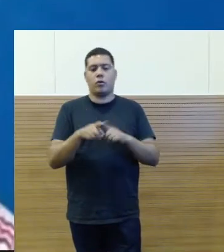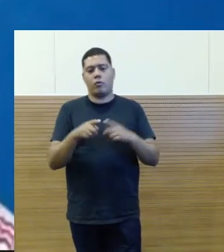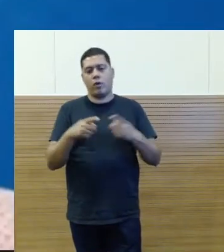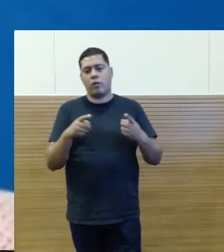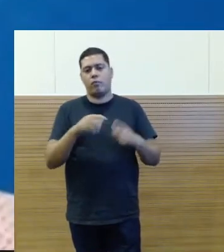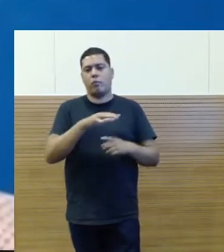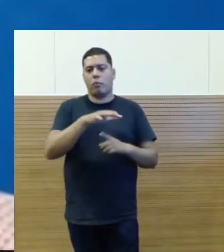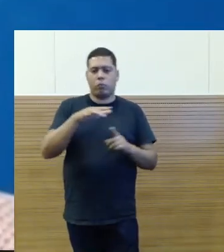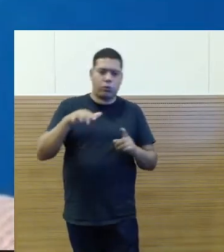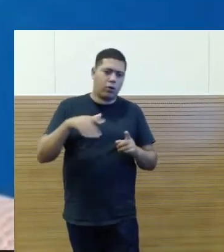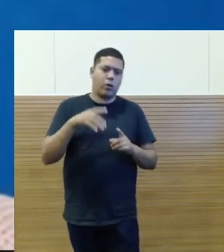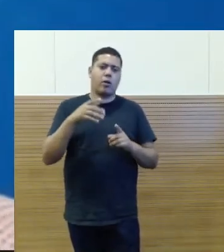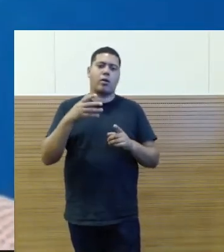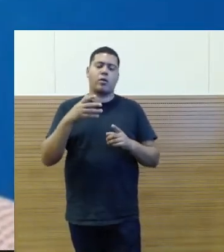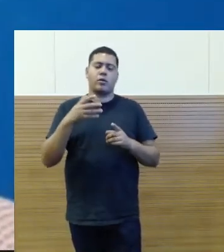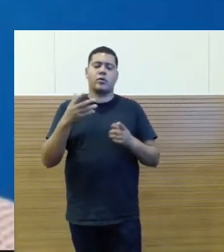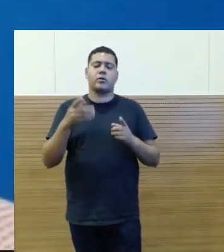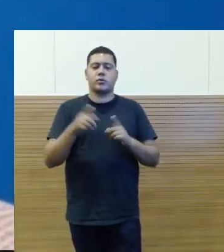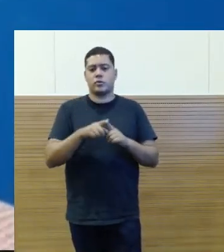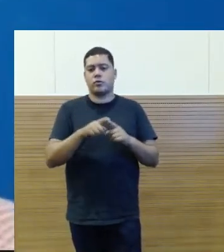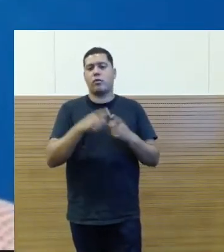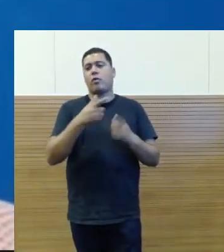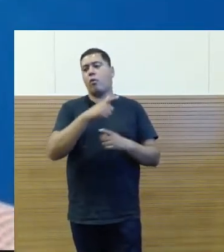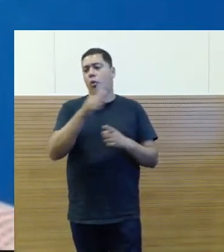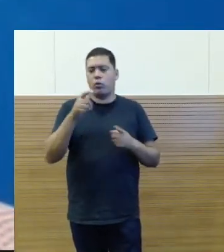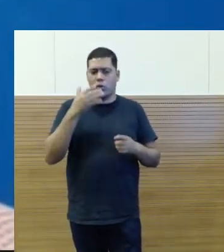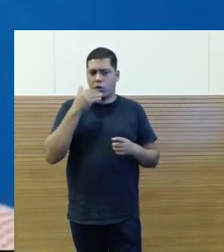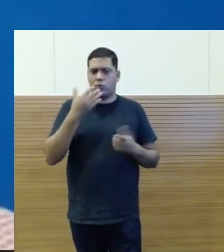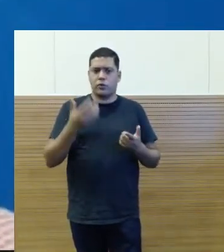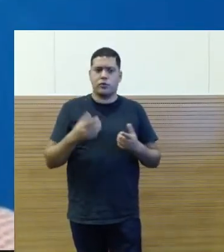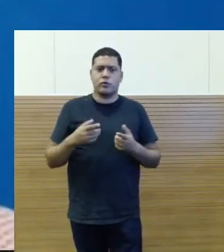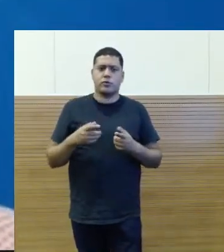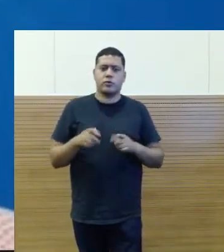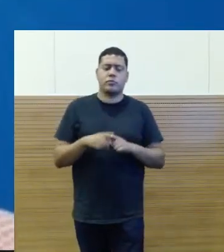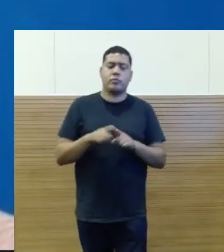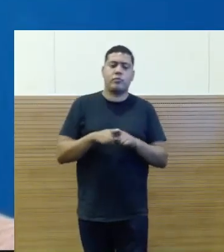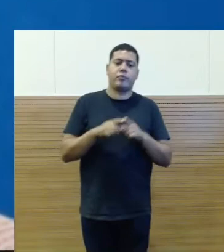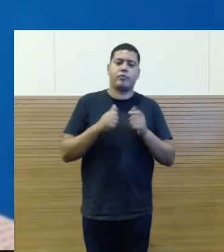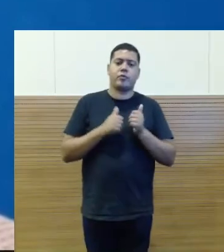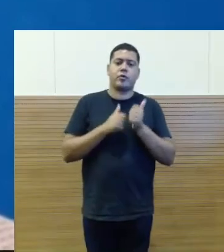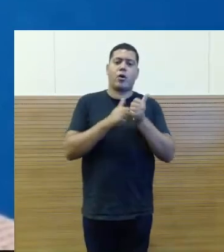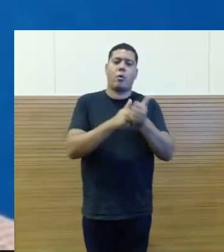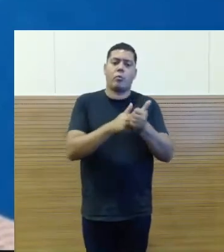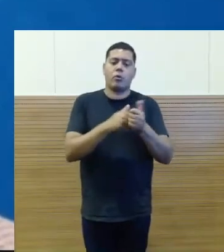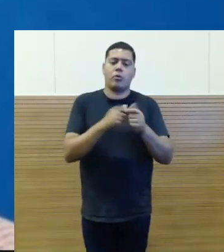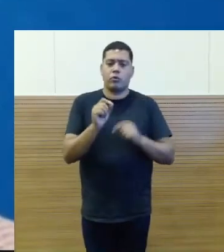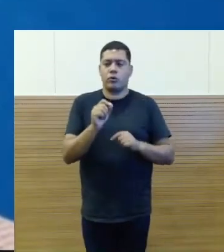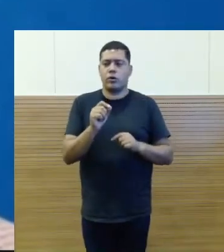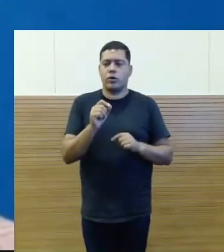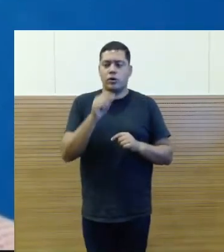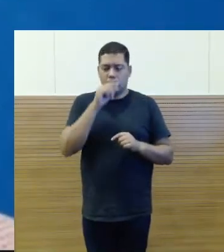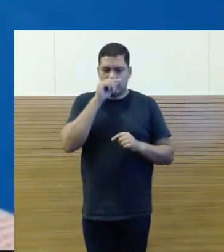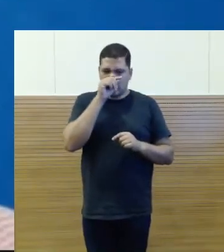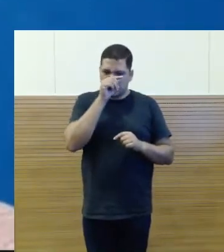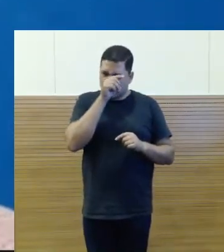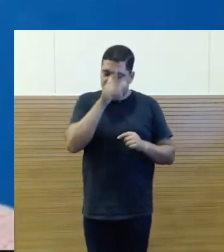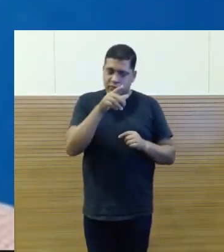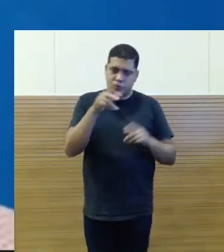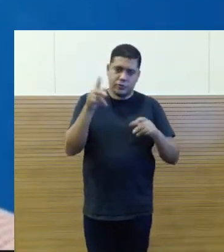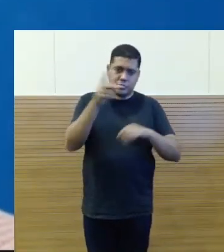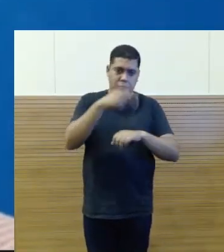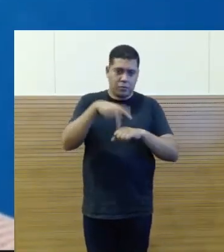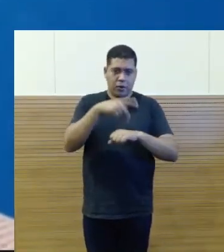alimentares, valorização dos alimentos, entre outros, e apoiar os países, especialmente